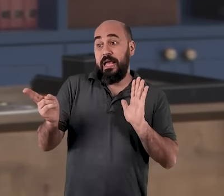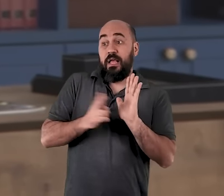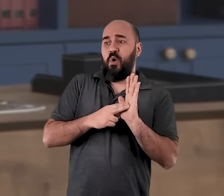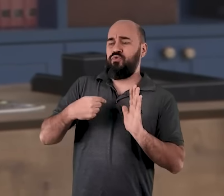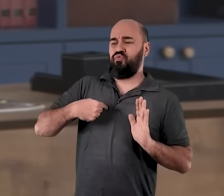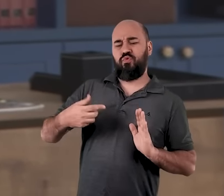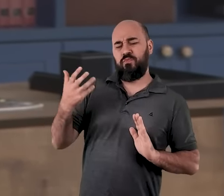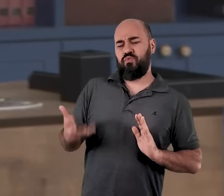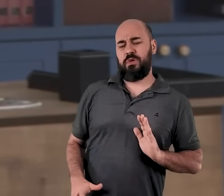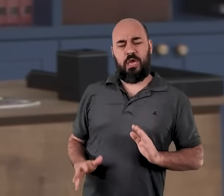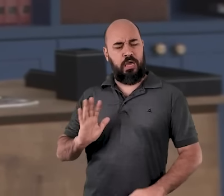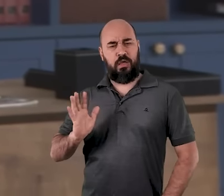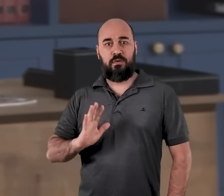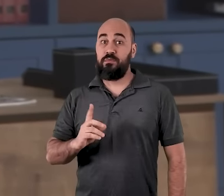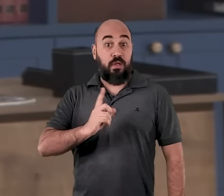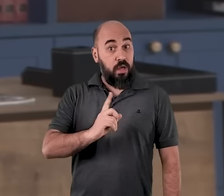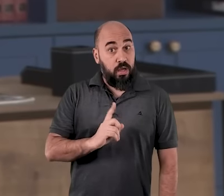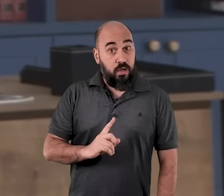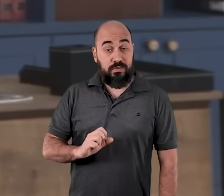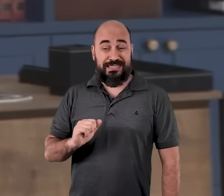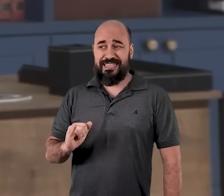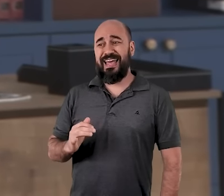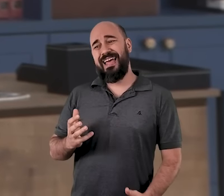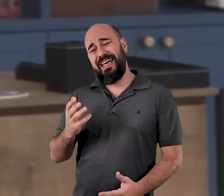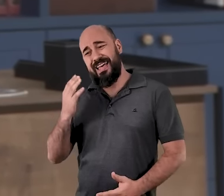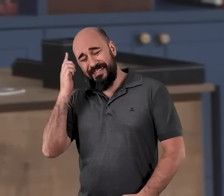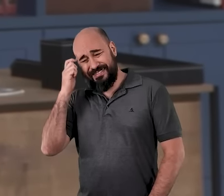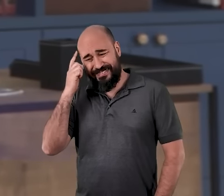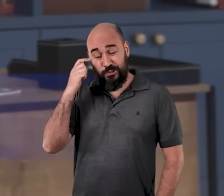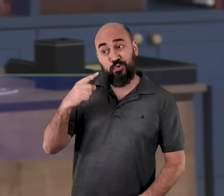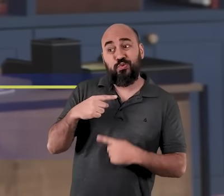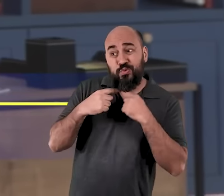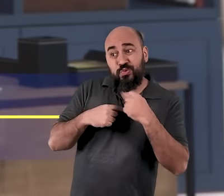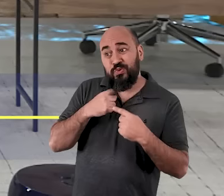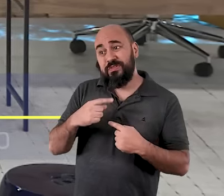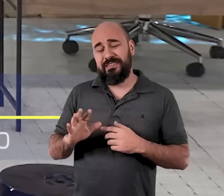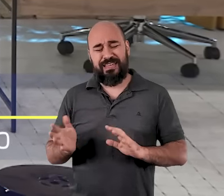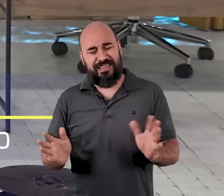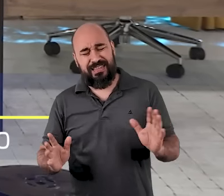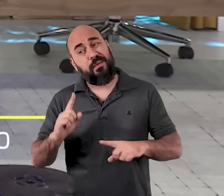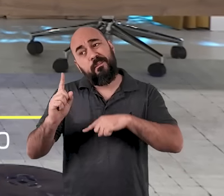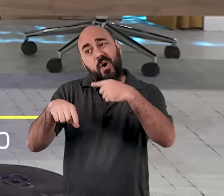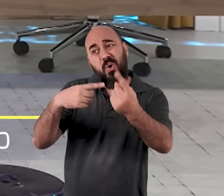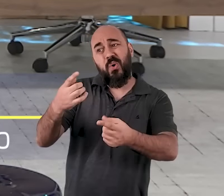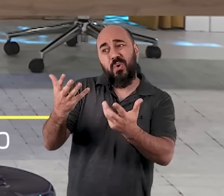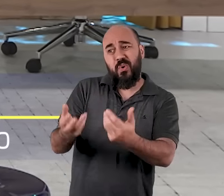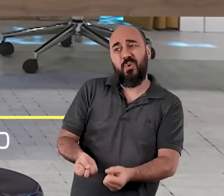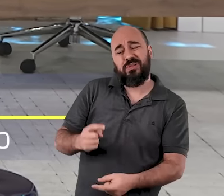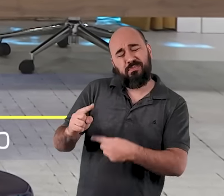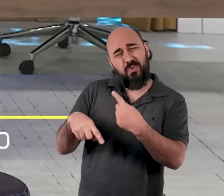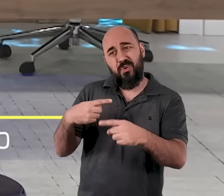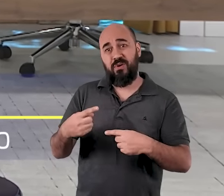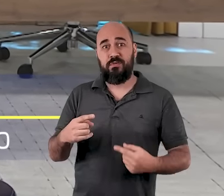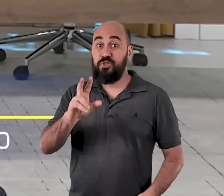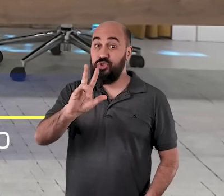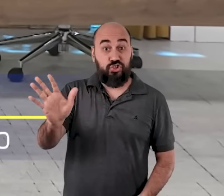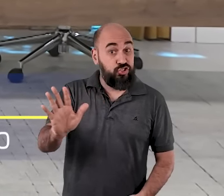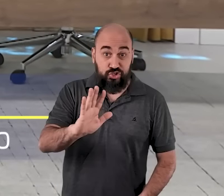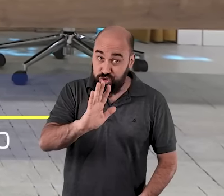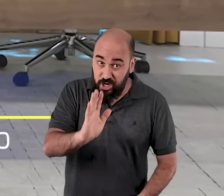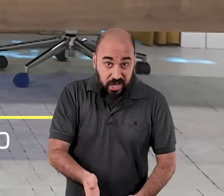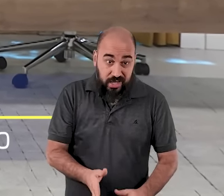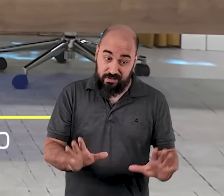ao Evangelho. Quem não aceita, rejeita. Não é possível, com relação à questão espiritual,